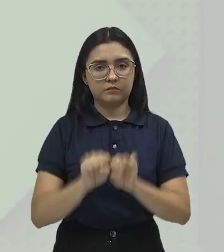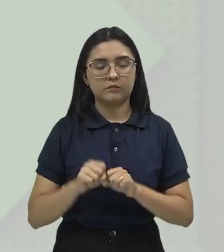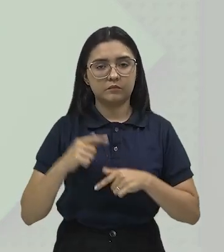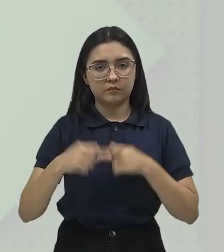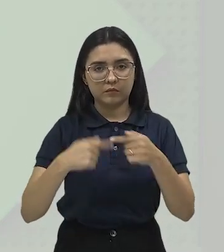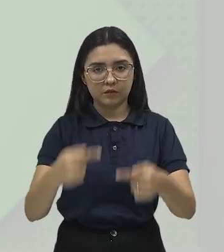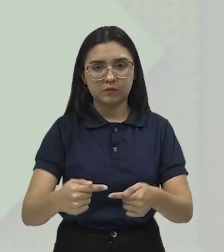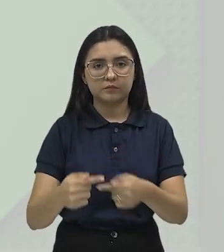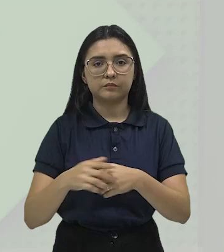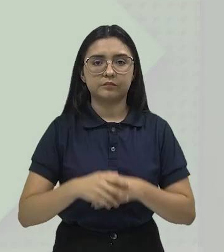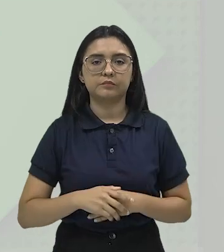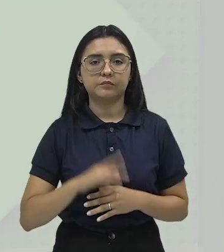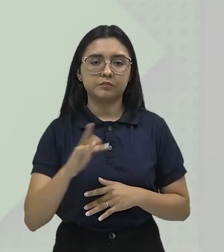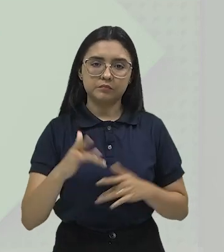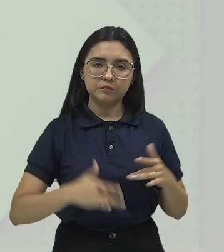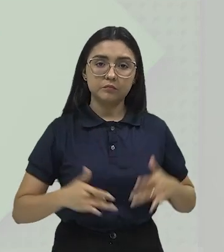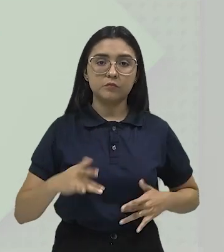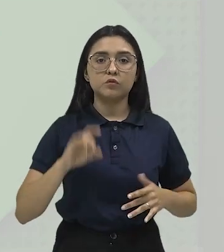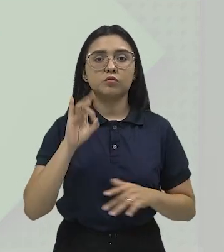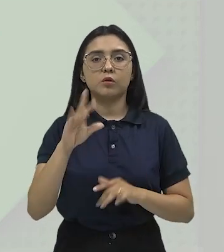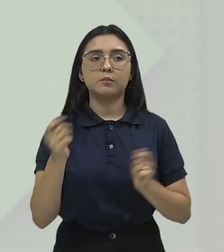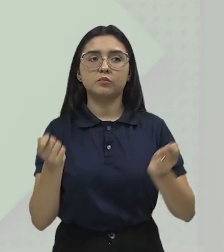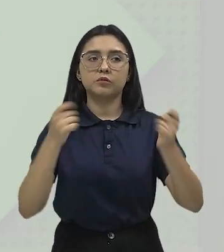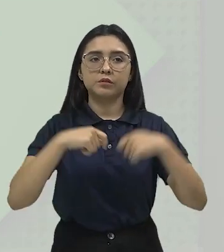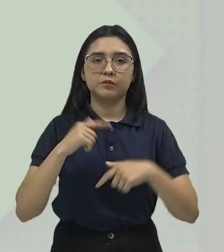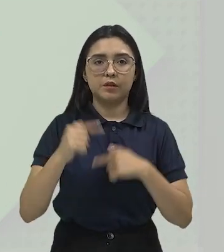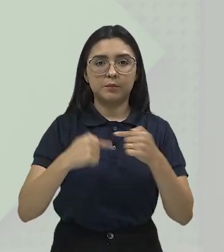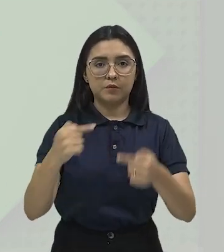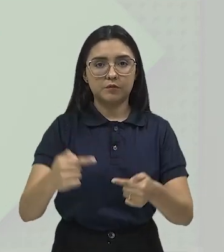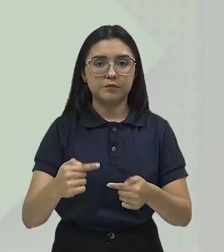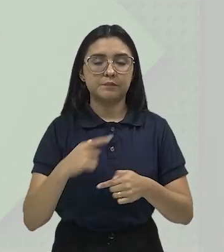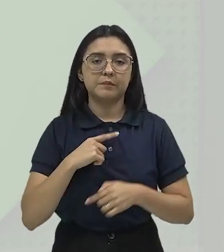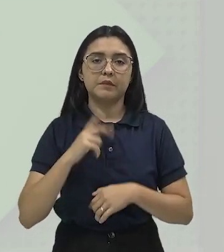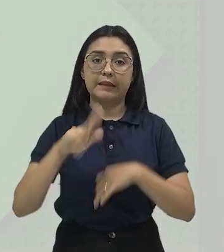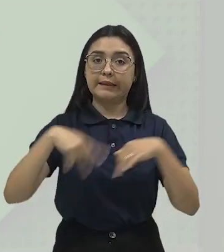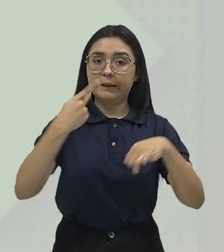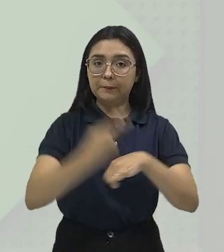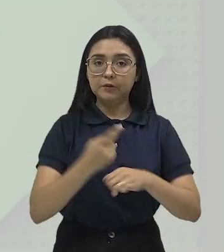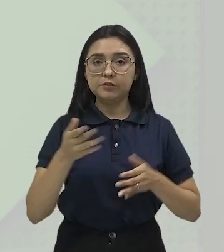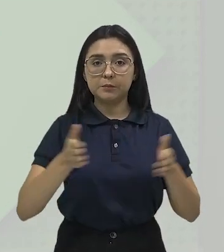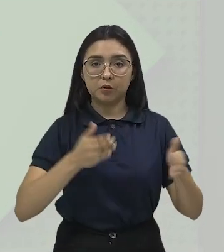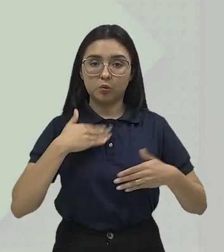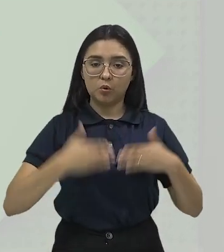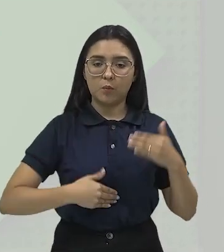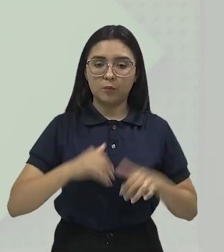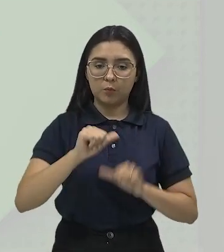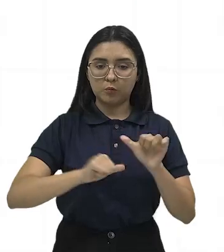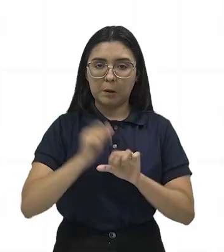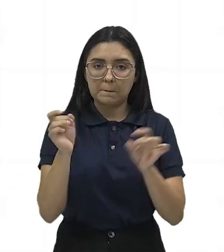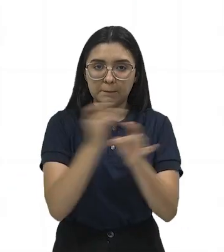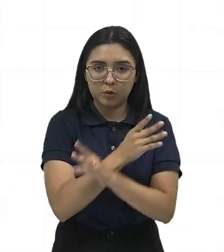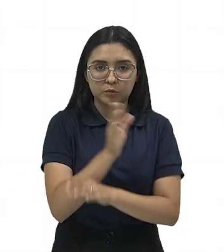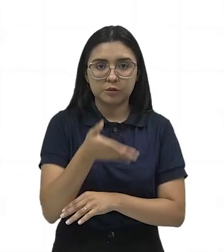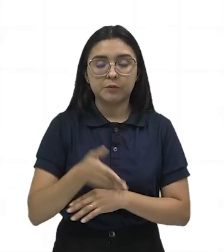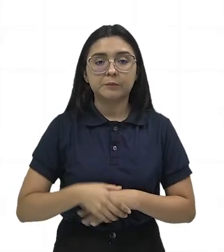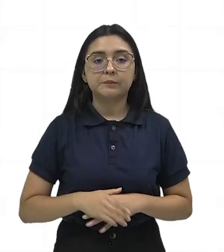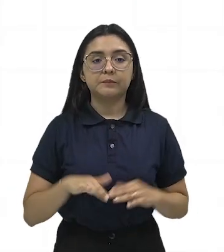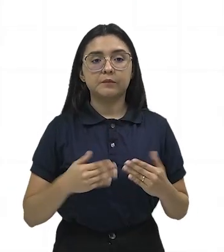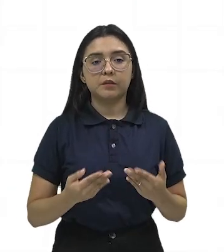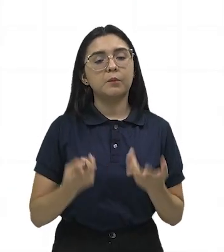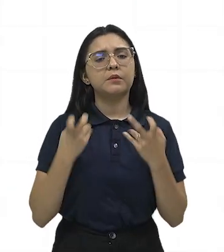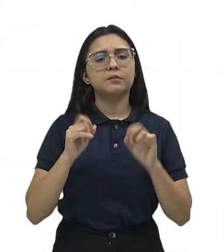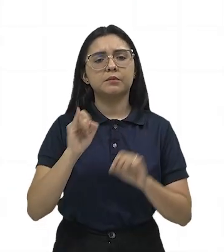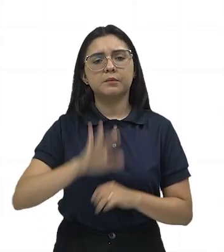esse organismo só vai se tornar apto a reproduzir após esse período da puberdade. E aí a gente está vendo que